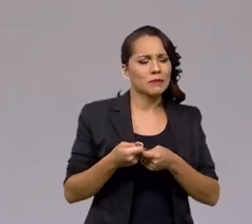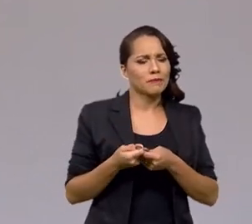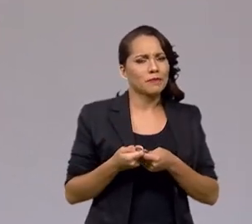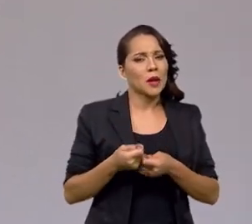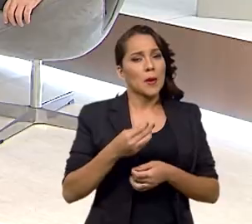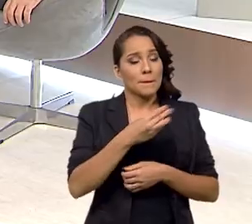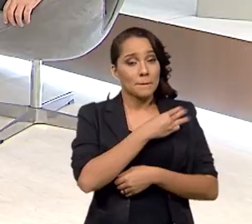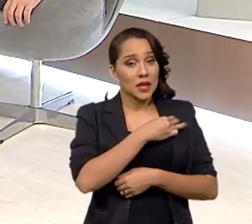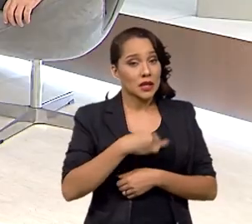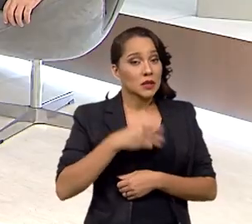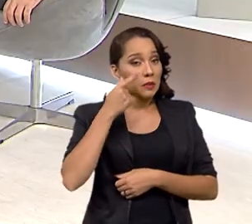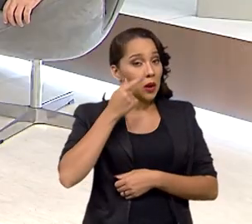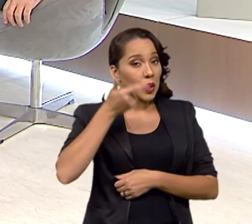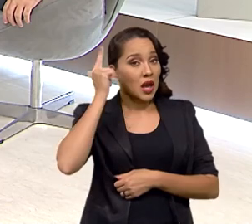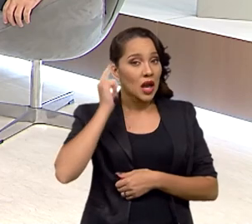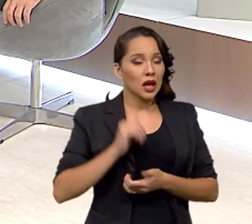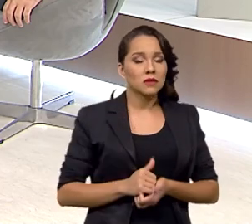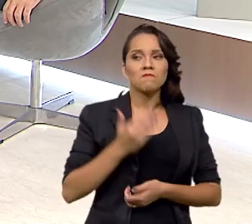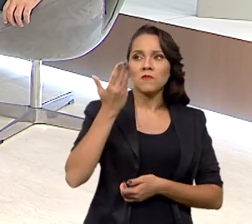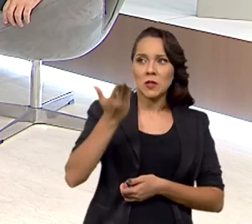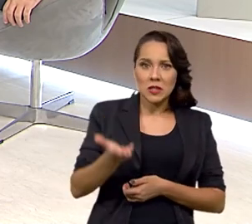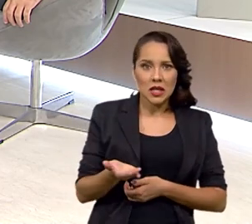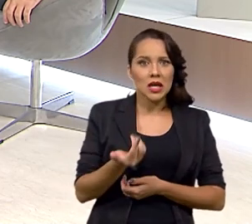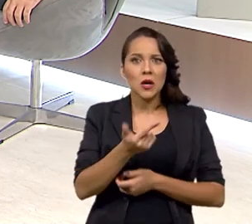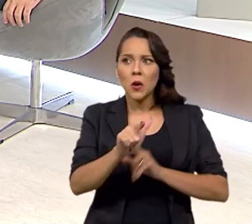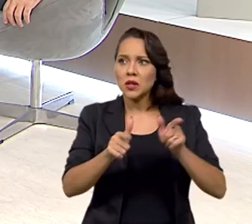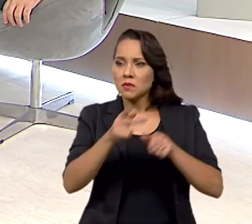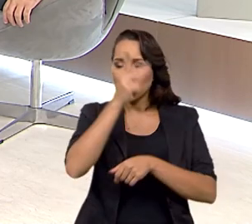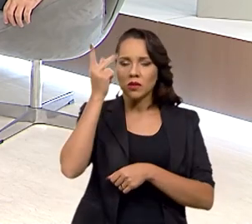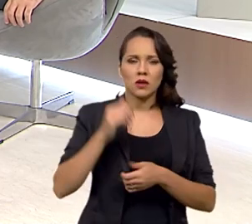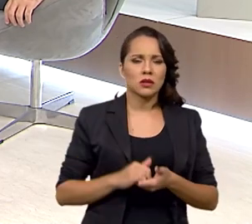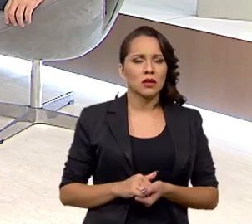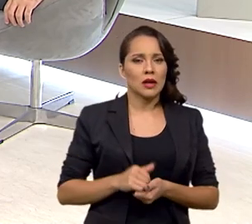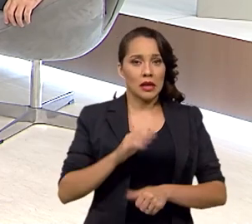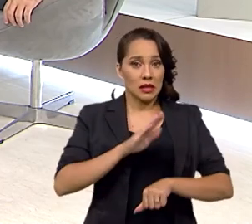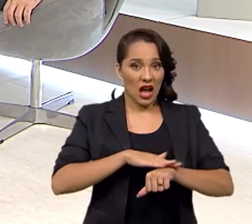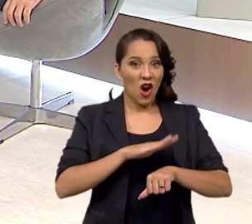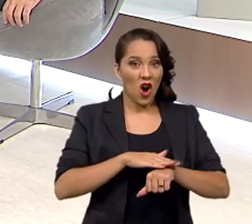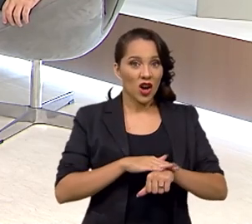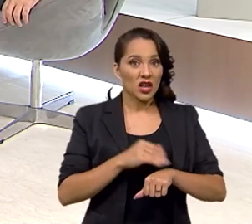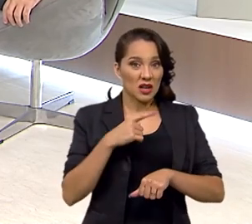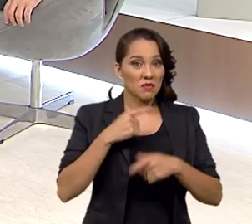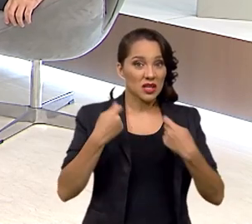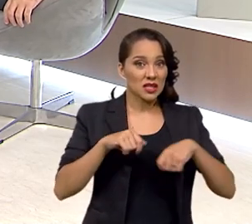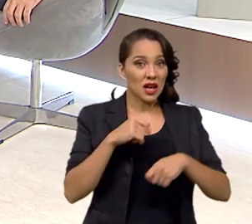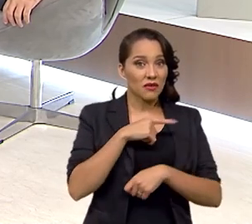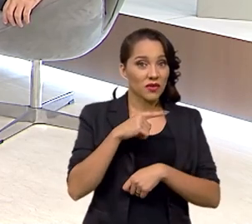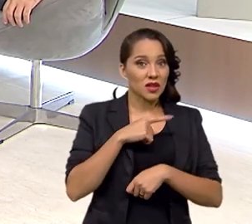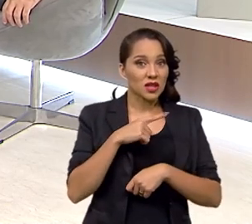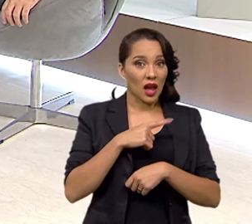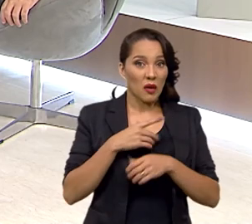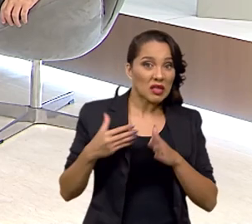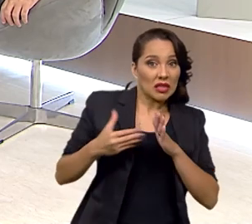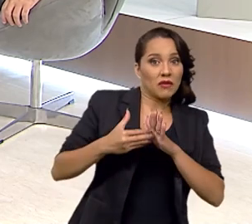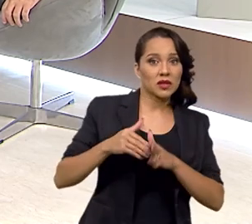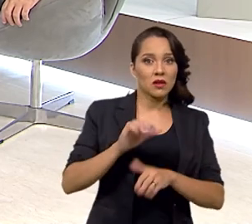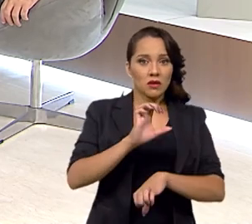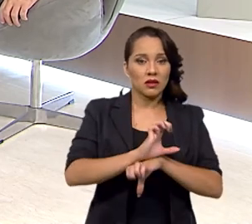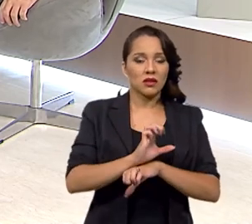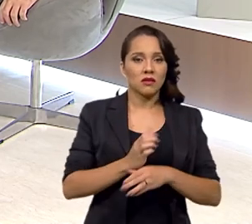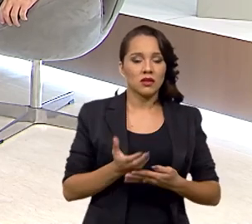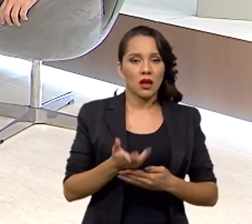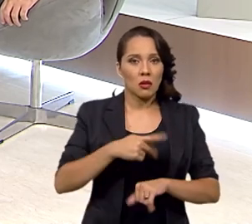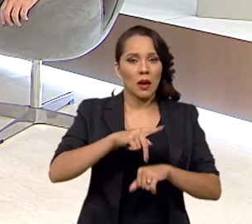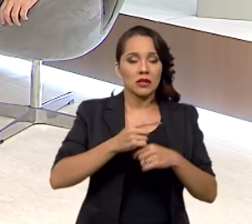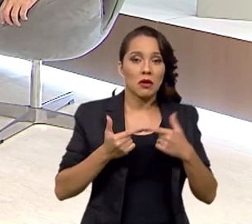meus Paulo Guedes o senhor vai as pessoas quer dizer na hora que tinha que ter uma intervenção do estado